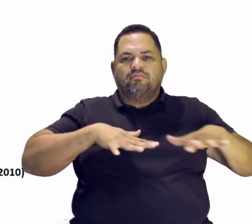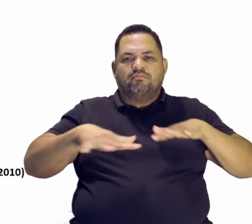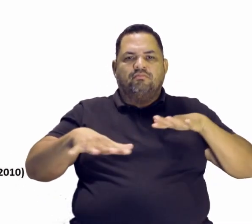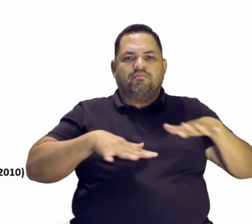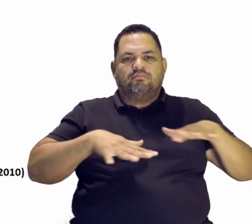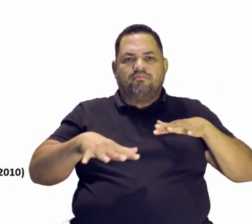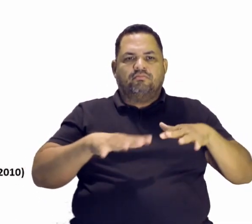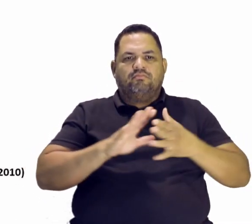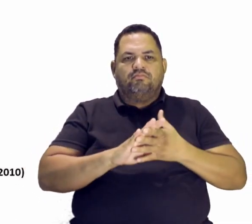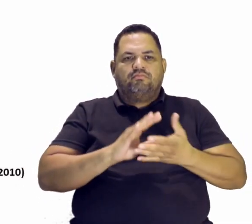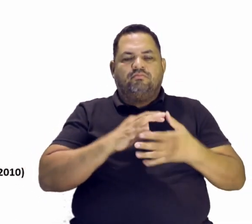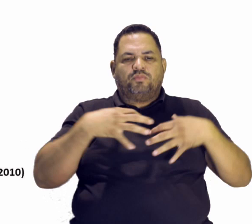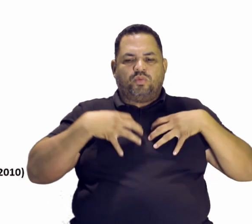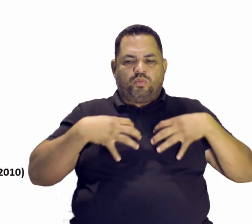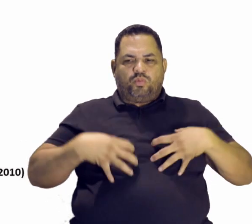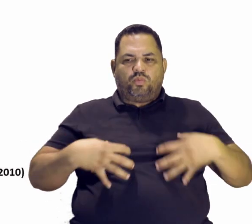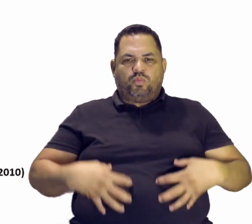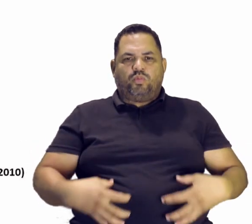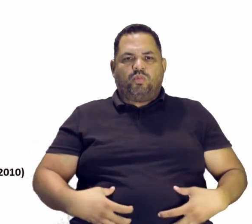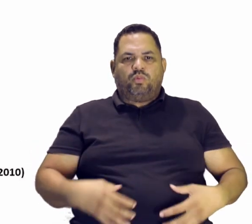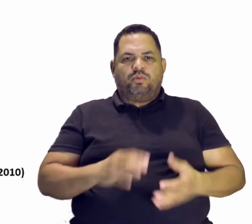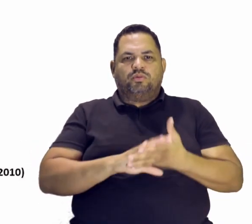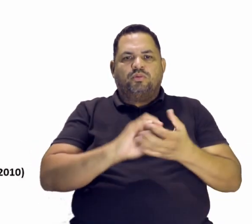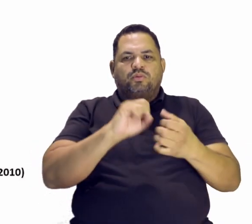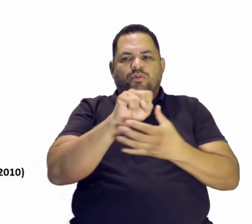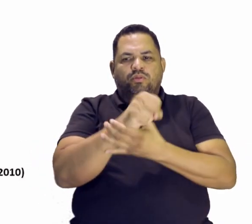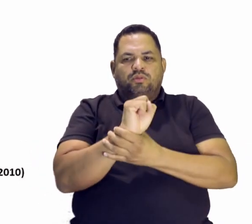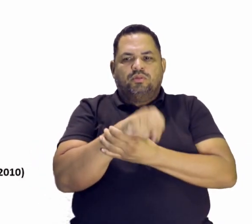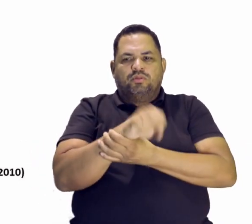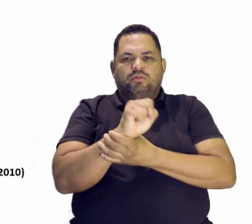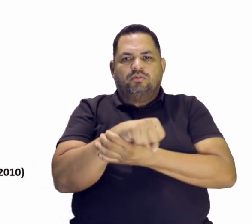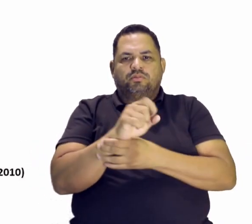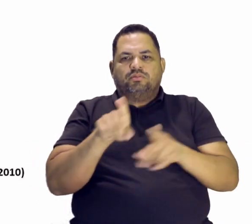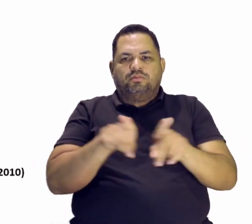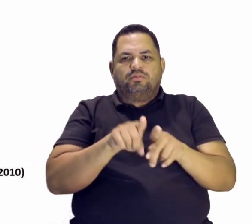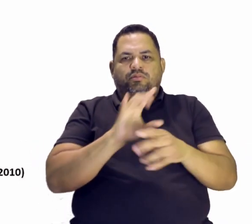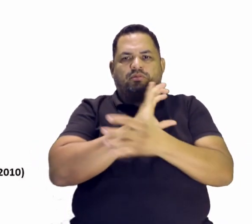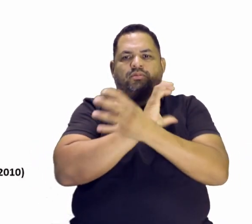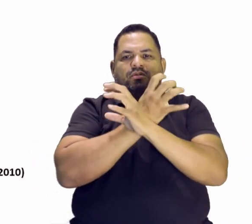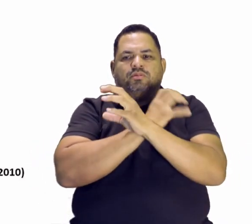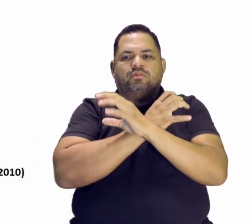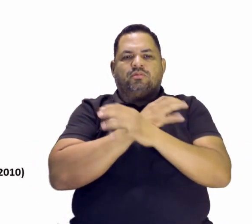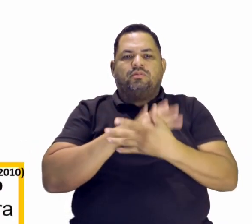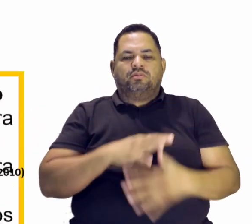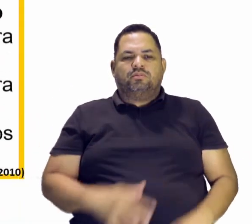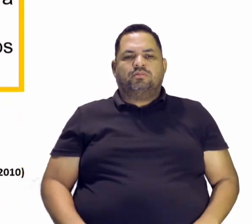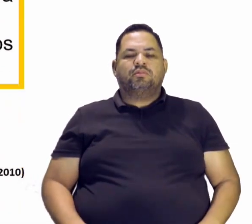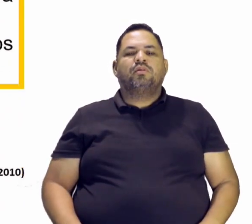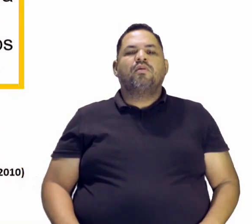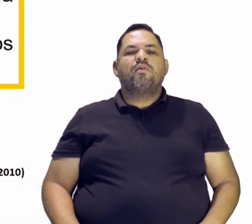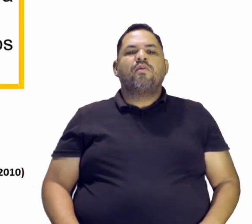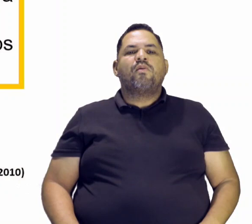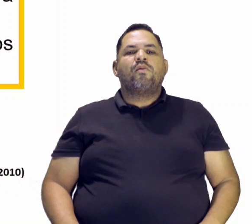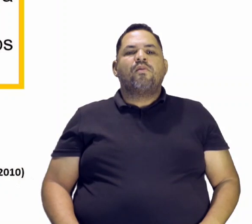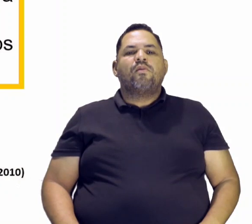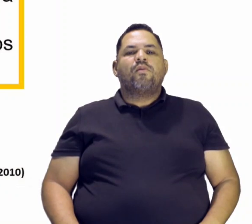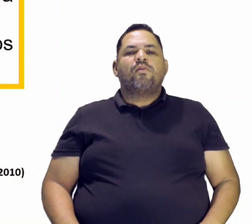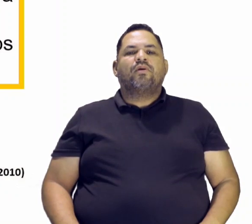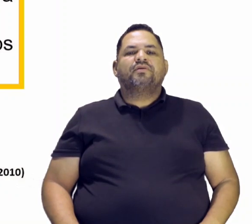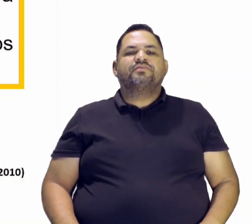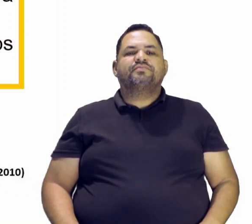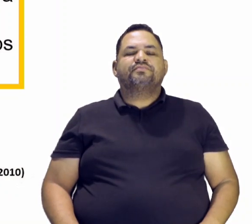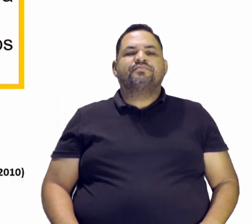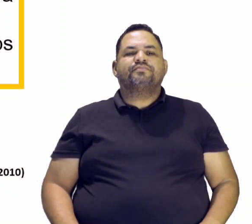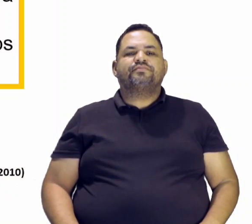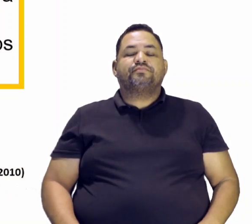dos órgãos, movimento das articulações e movimento do nosso esqueleto, certo? E aí a